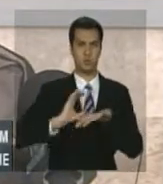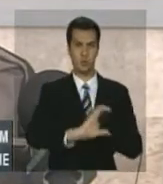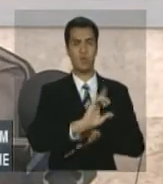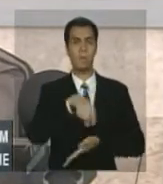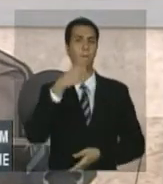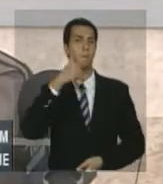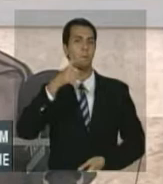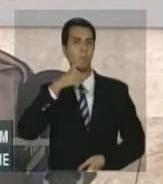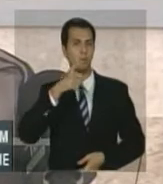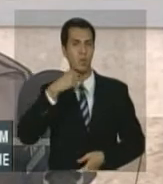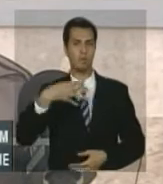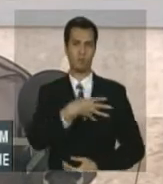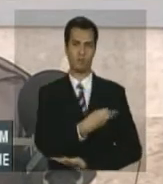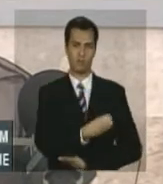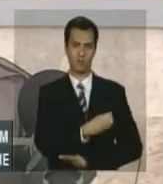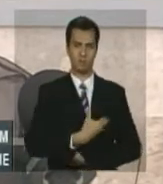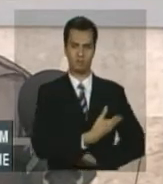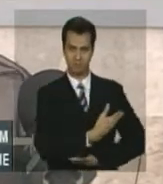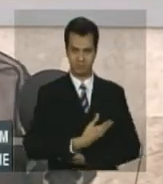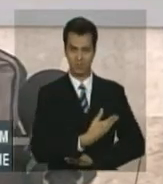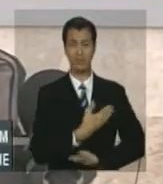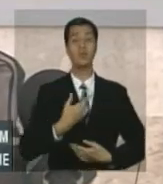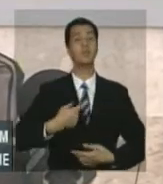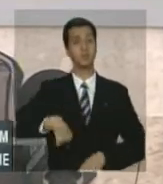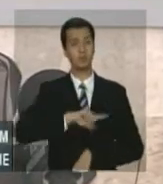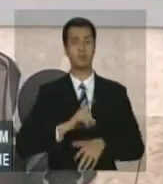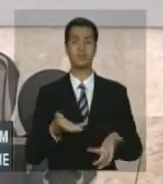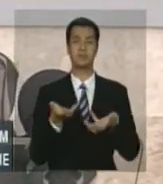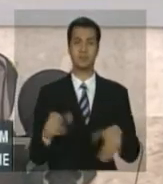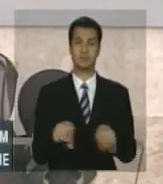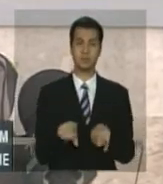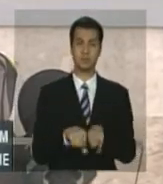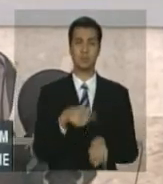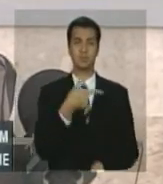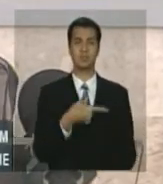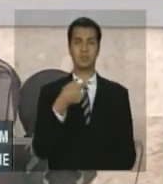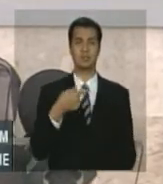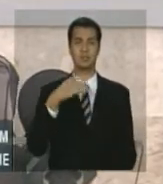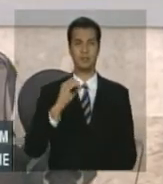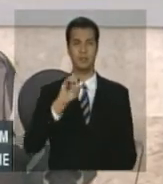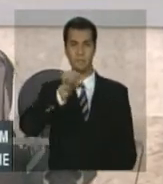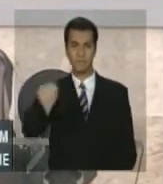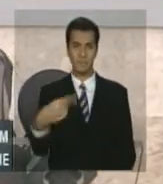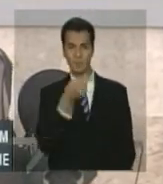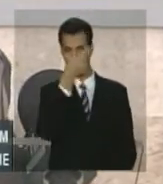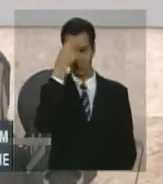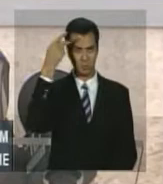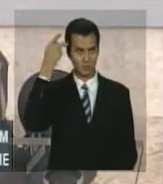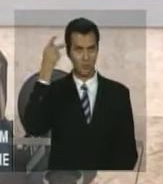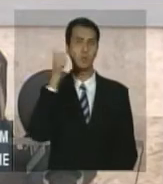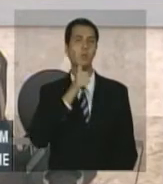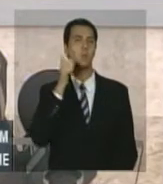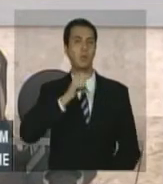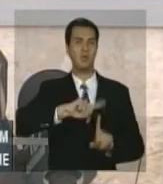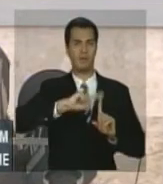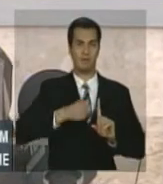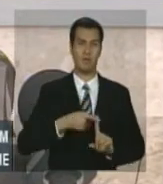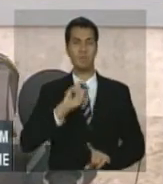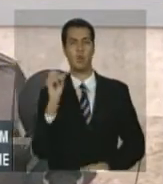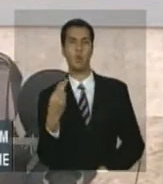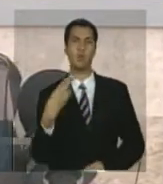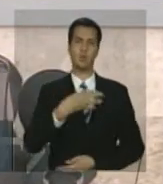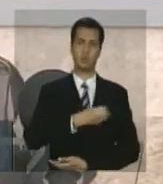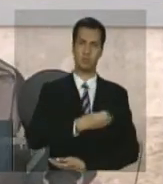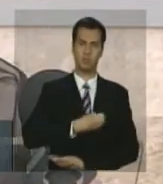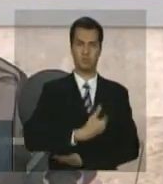nutrizes receberam. Esse ano, nós queremos mais 270 mil gestantes e nutrizes dentro do programa.